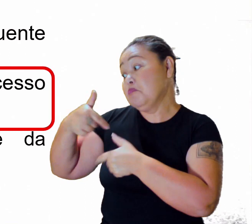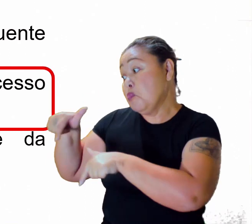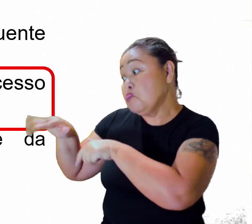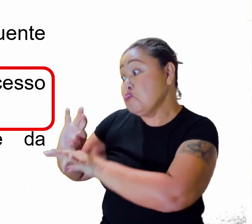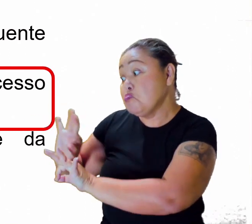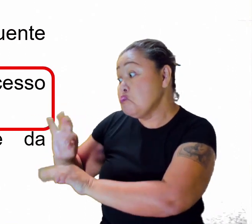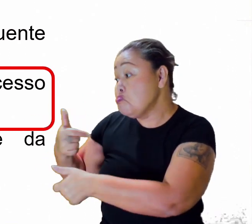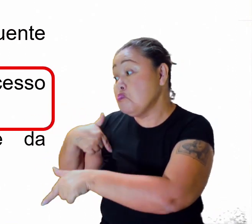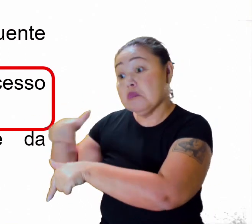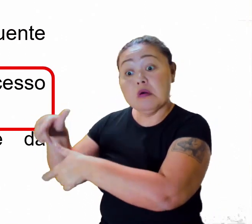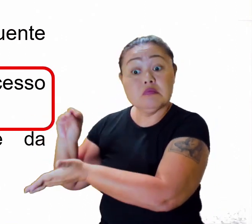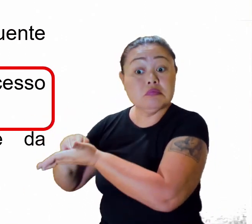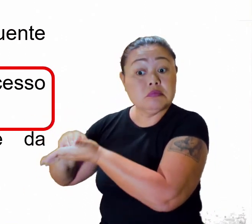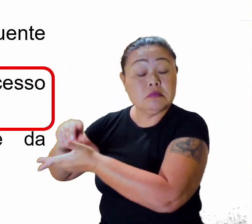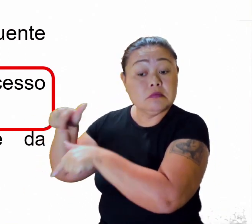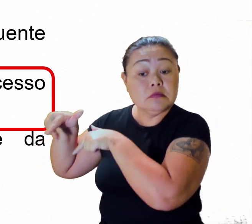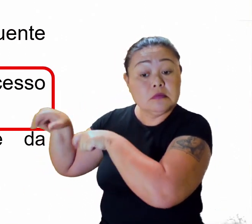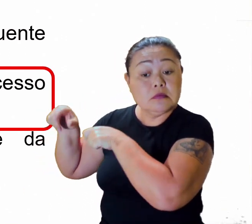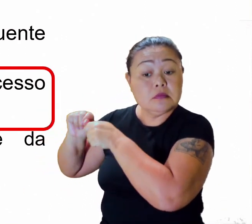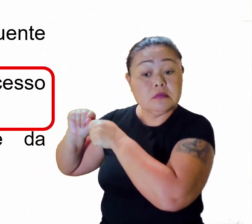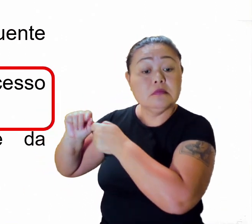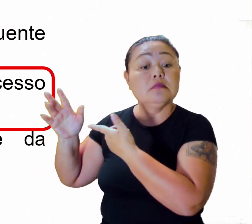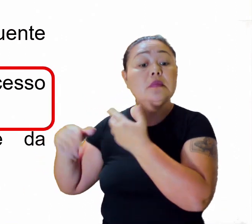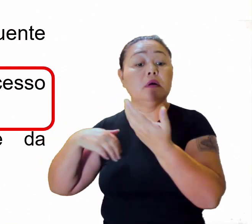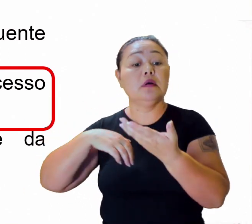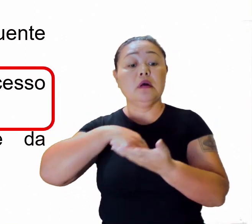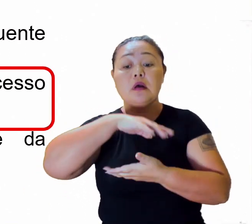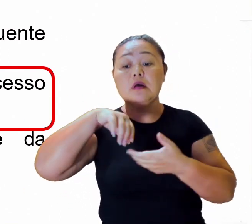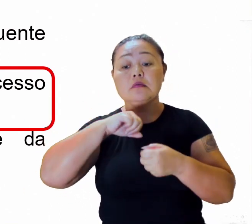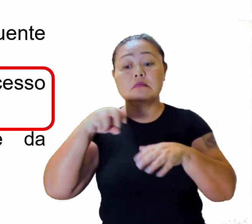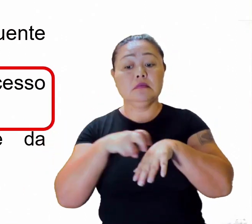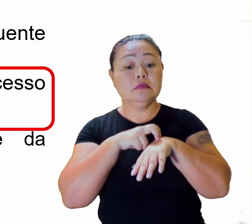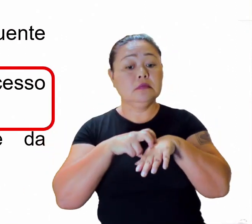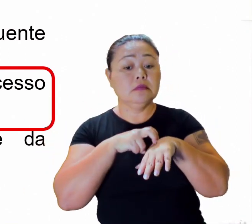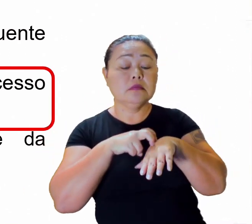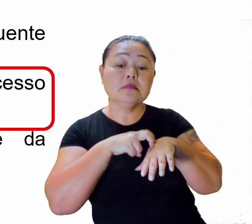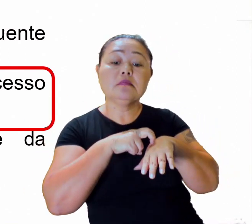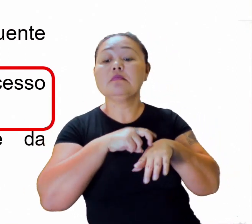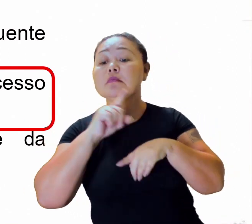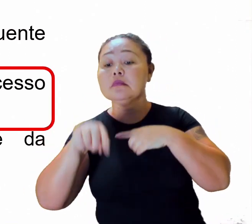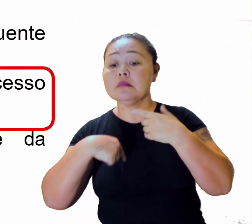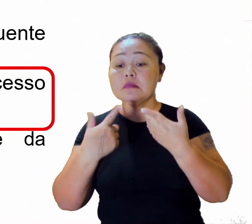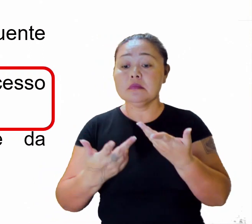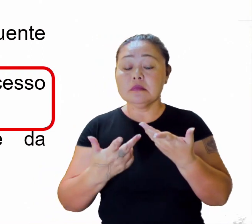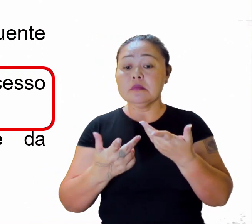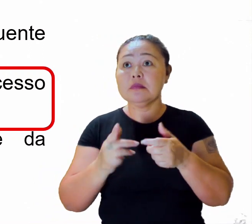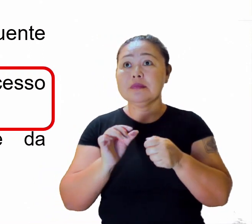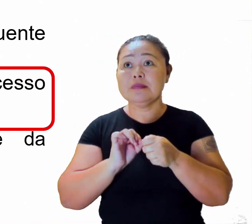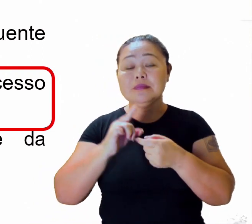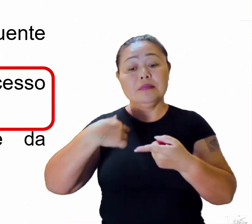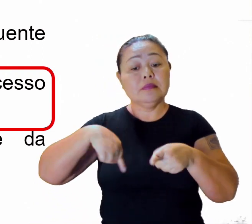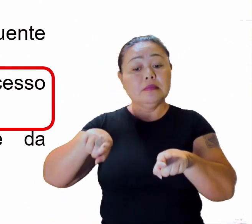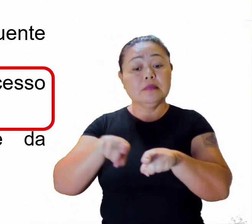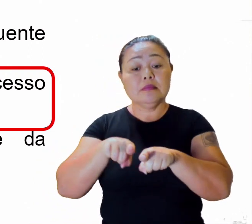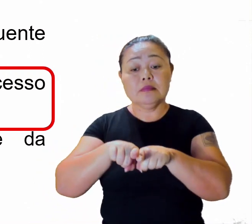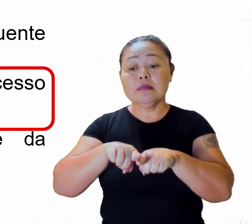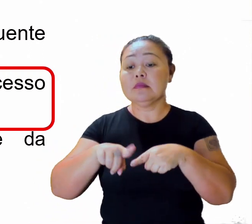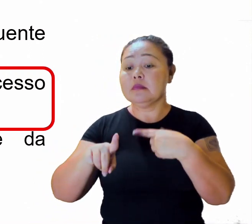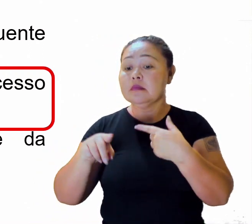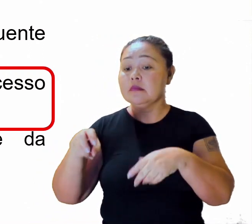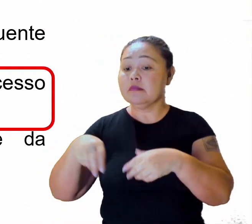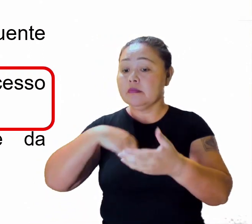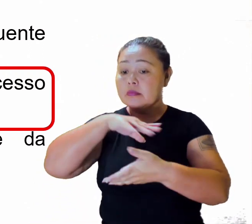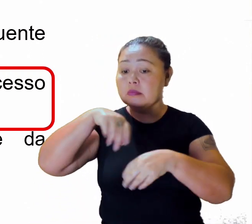desempregado no campo. Muito bem. E a Revolução Verde? De repente ele ficou pensando na Revolução Verde. E aí quando a gente fala da Revolução